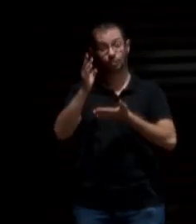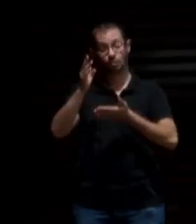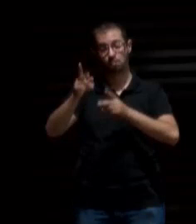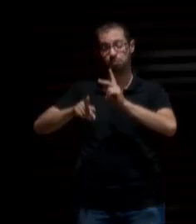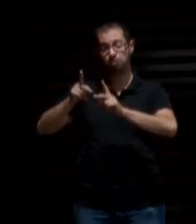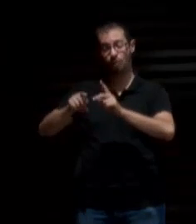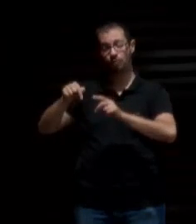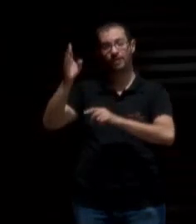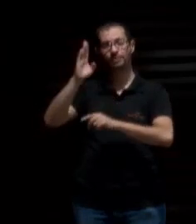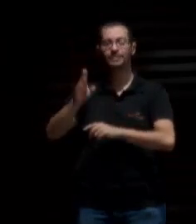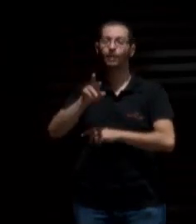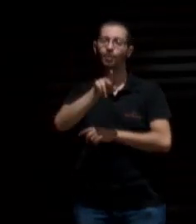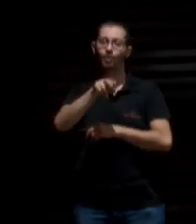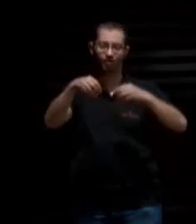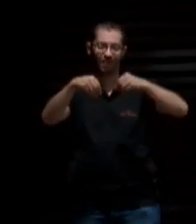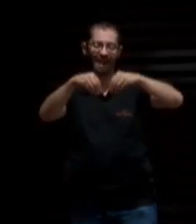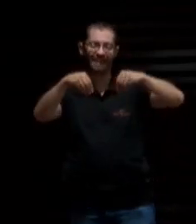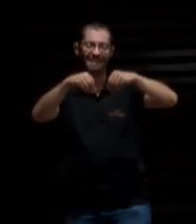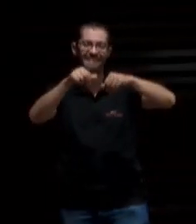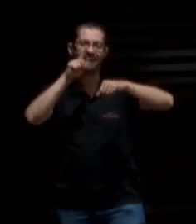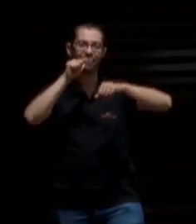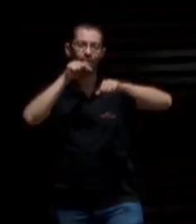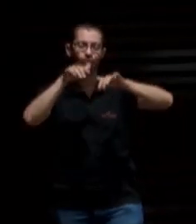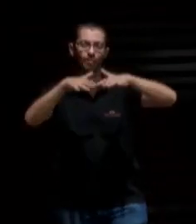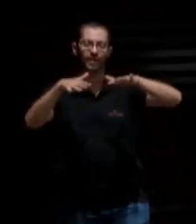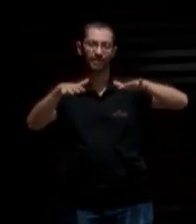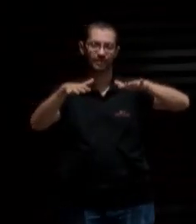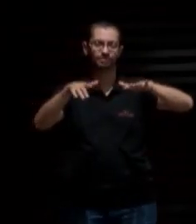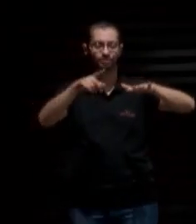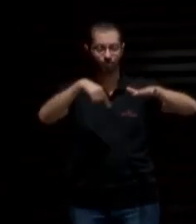seja como a areia do mar, o restante se converterá.